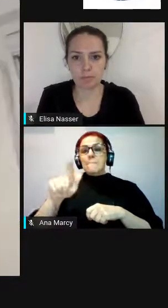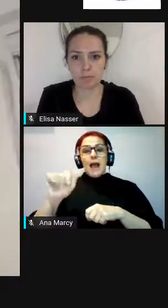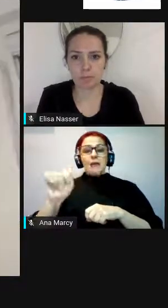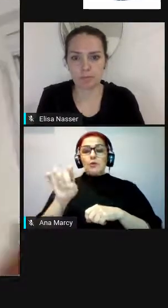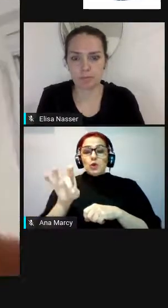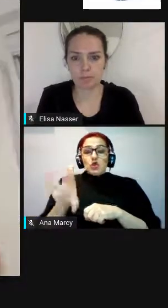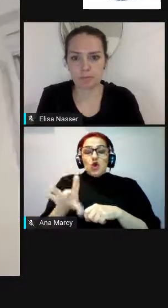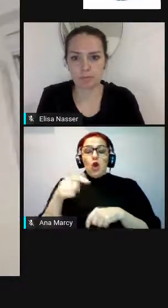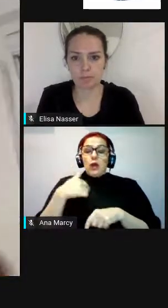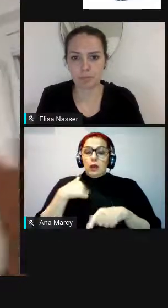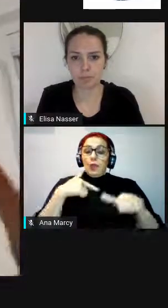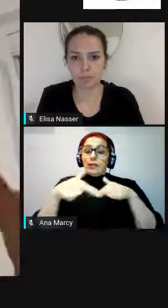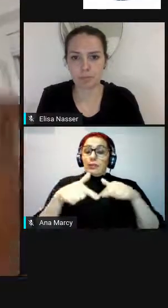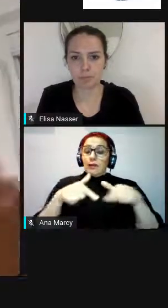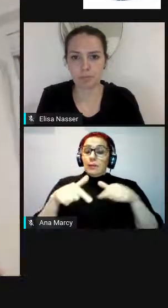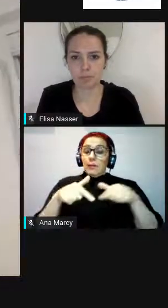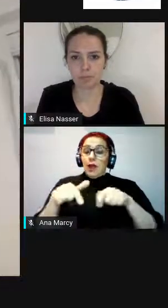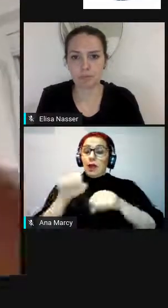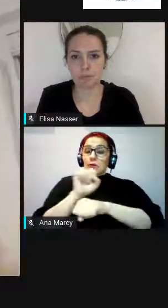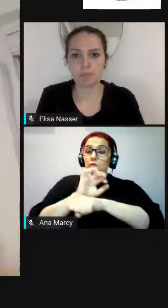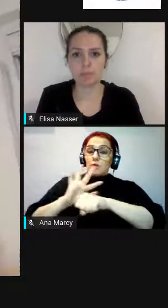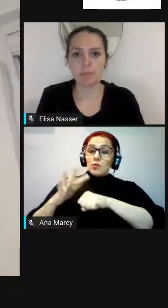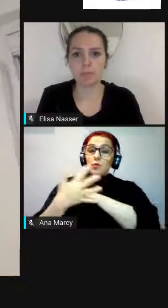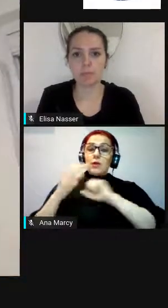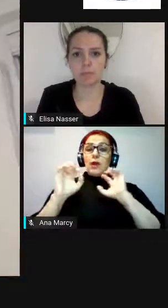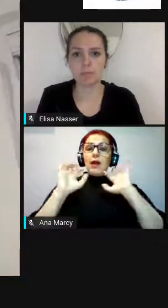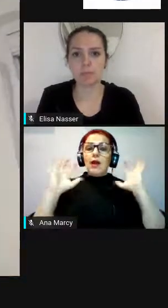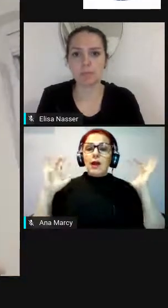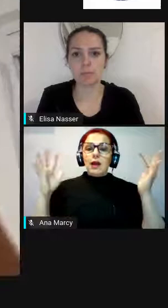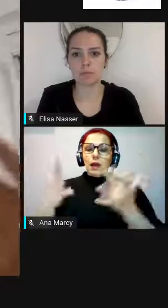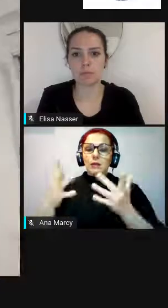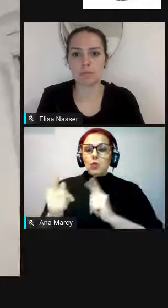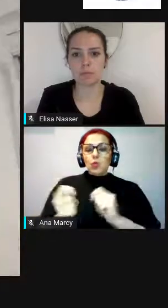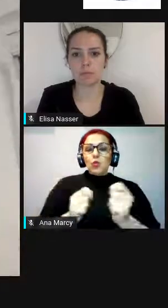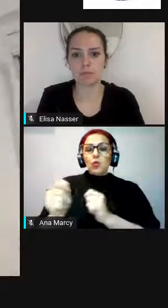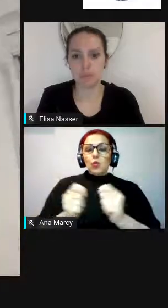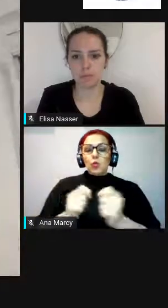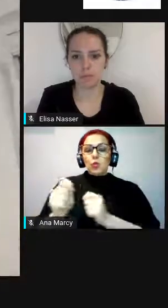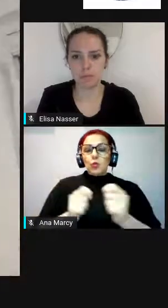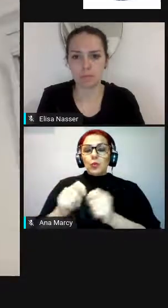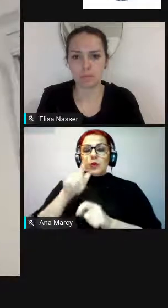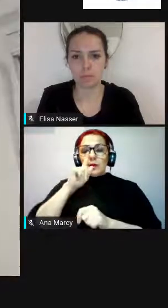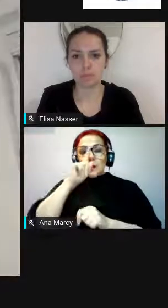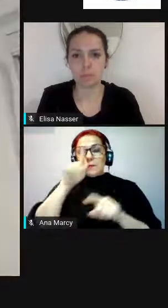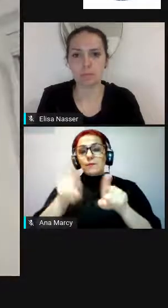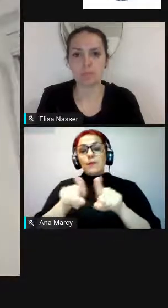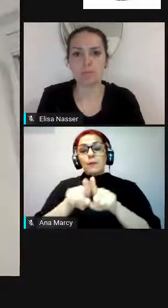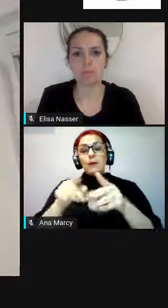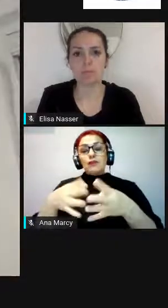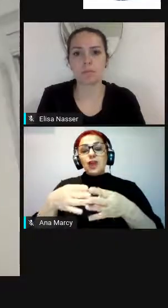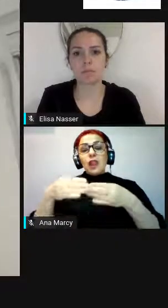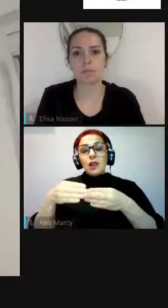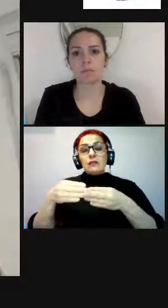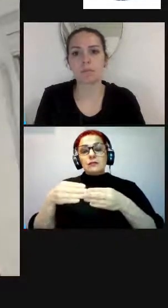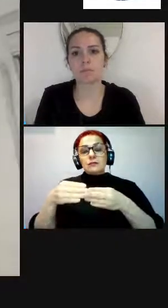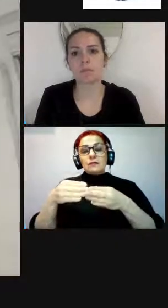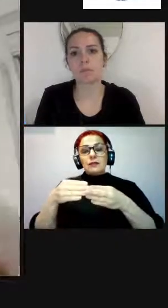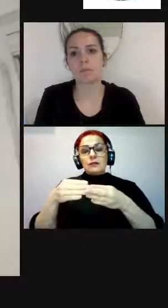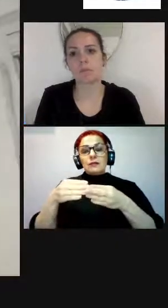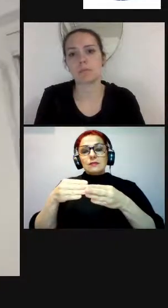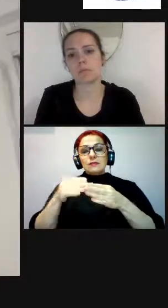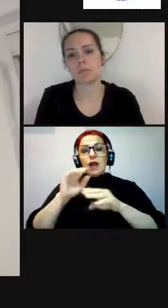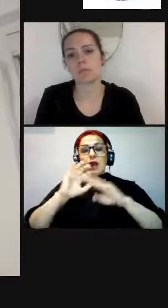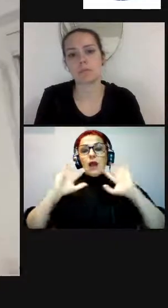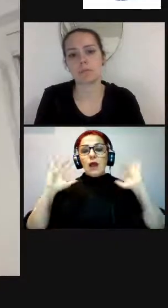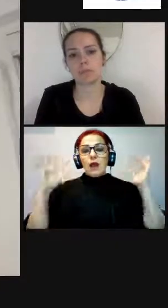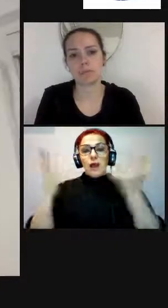também com alguns serviços ambientais são correlatos aqui com controle de pragas Eu trabalho com licenciamento ambiental em algumas situações trabalham com